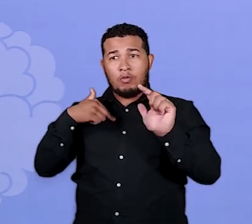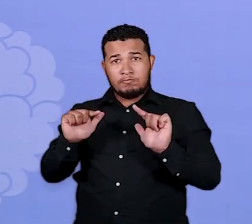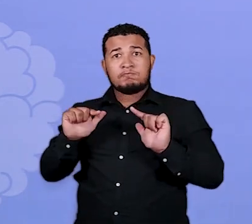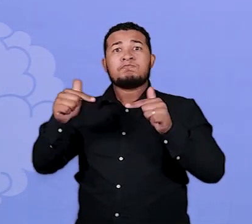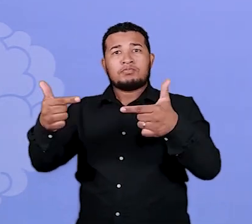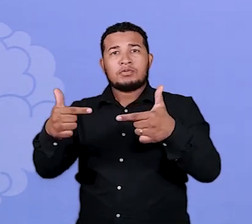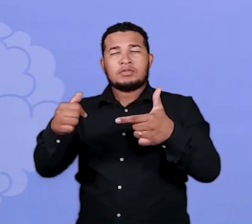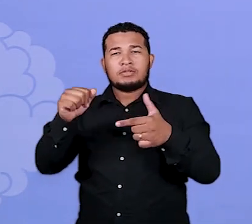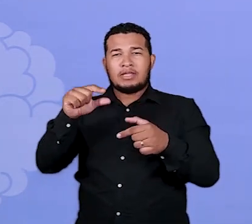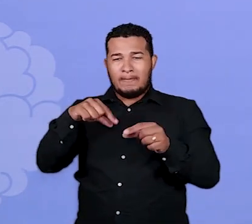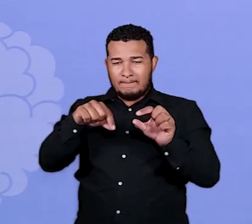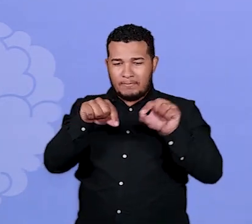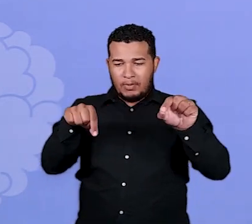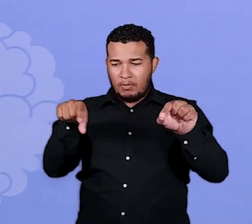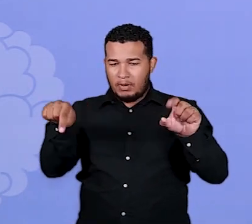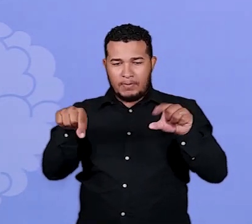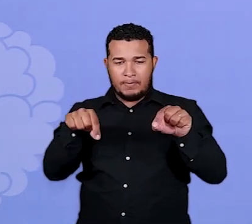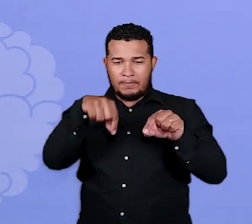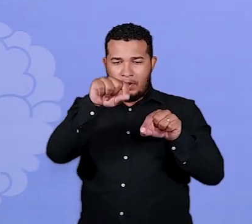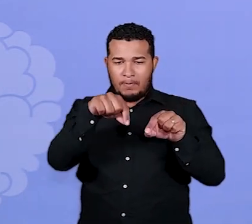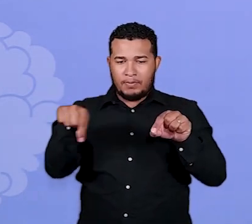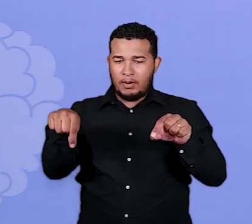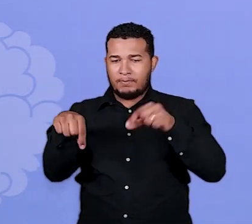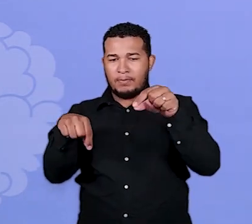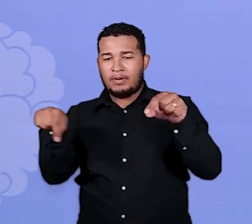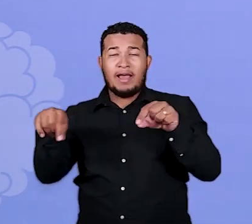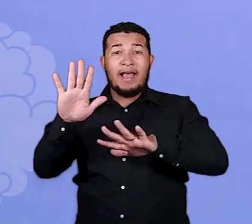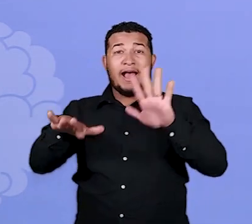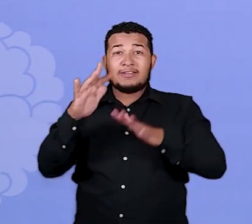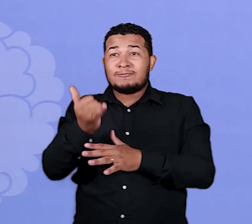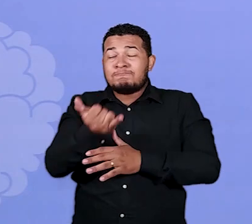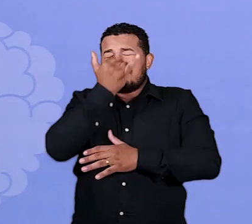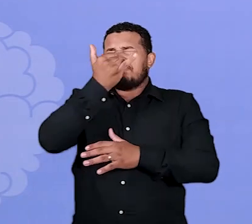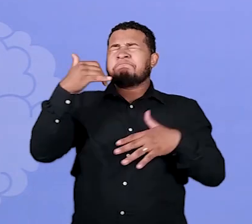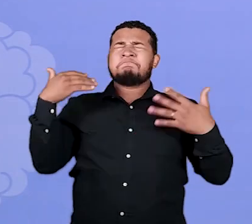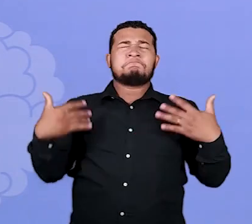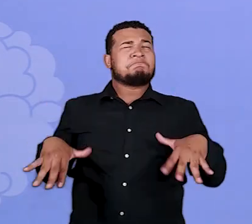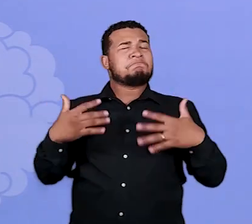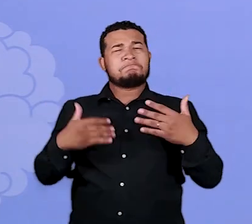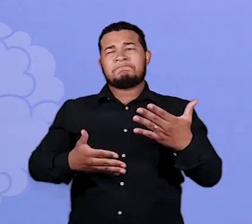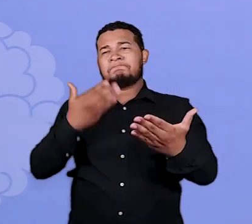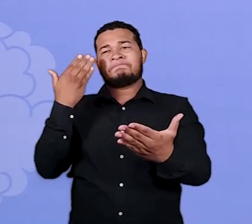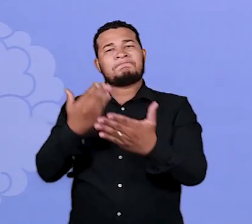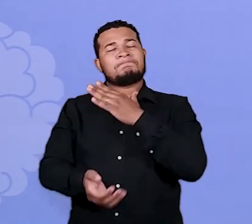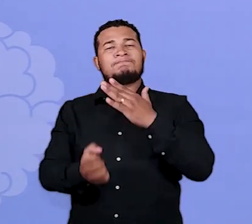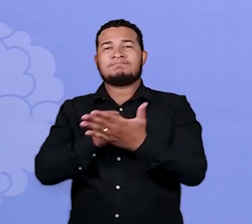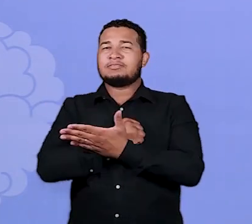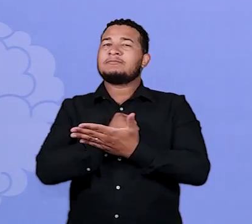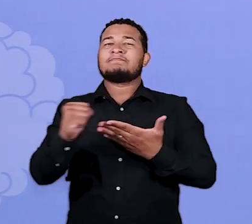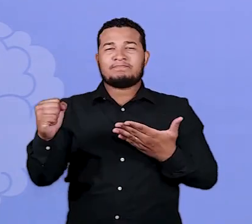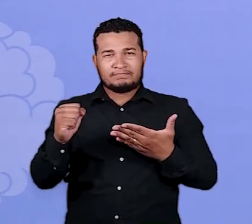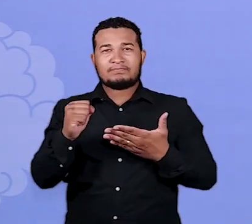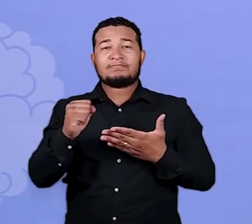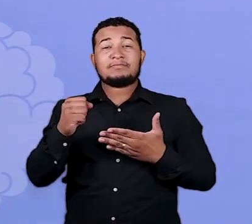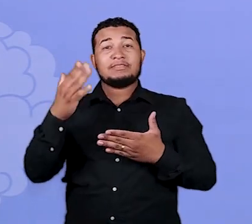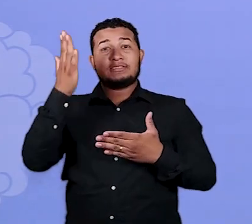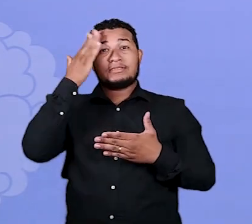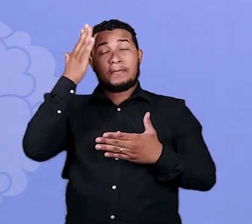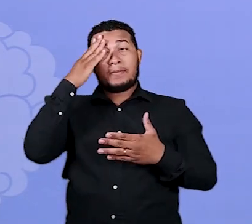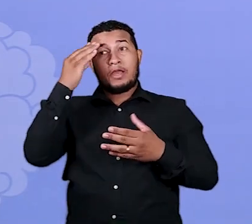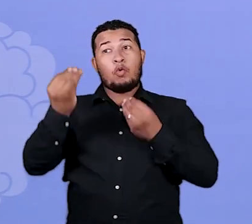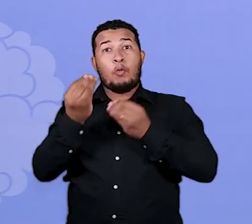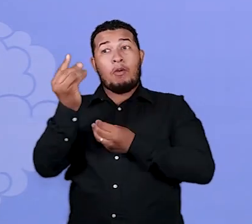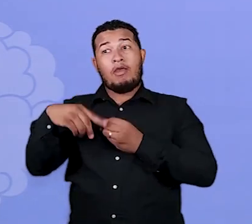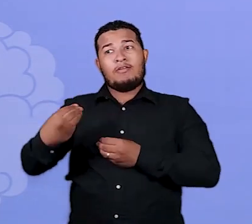ações, dos movimentos das peças, e às vezes você faz um movimento equivocado e aí perde uma peça, e você trazendo